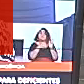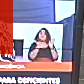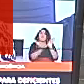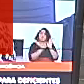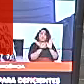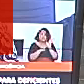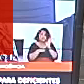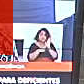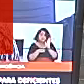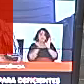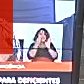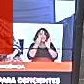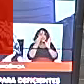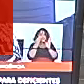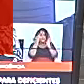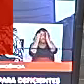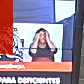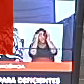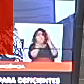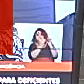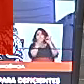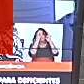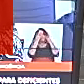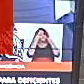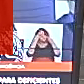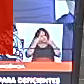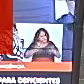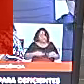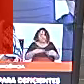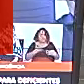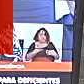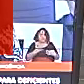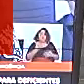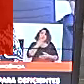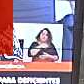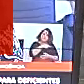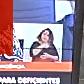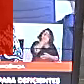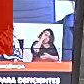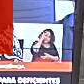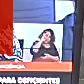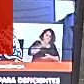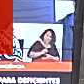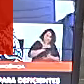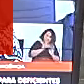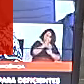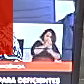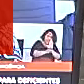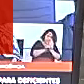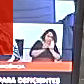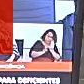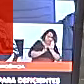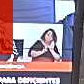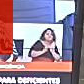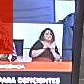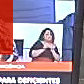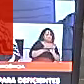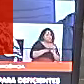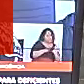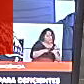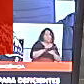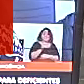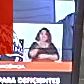possível, de deferir a carteira para quem tivesse direito e indeferir quando não tivesse enquadrado. Só que o